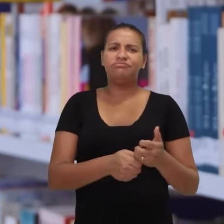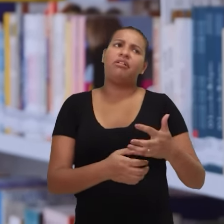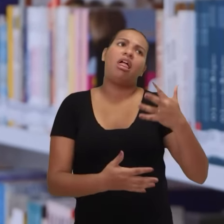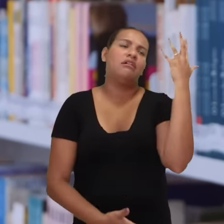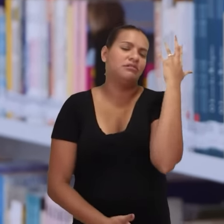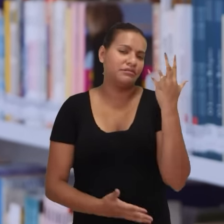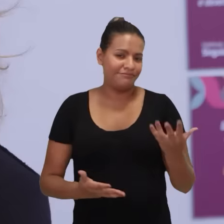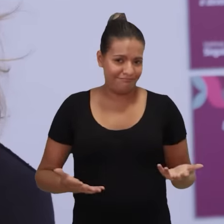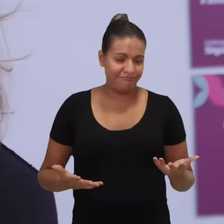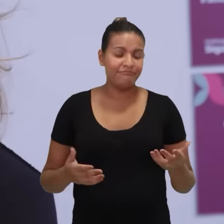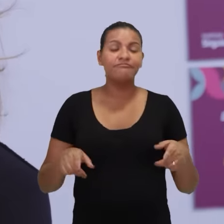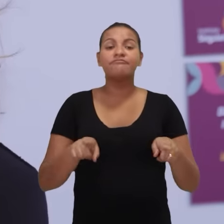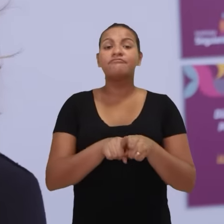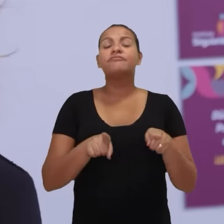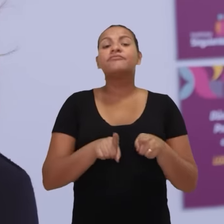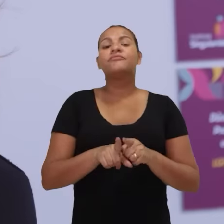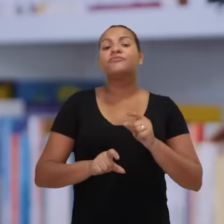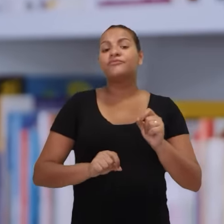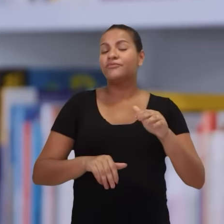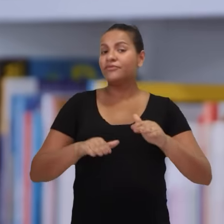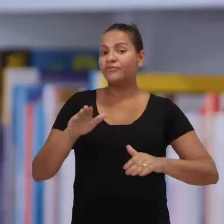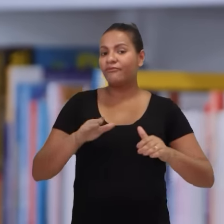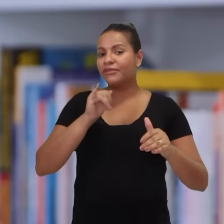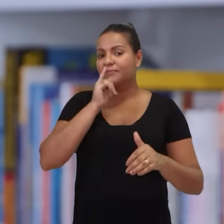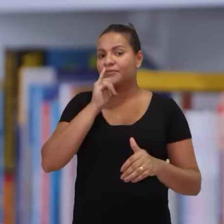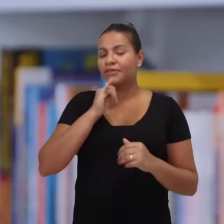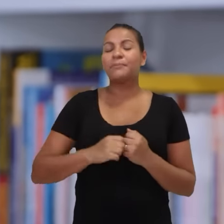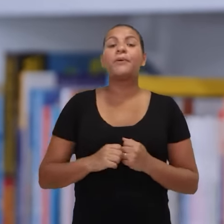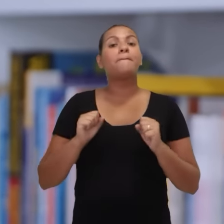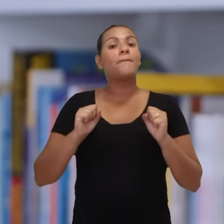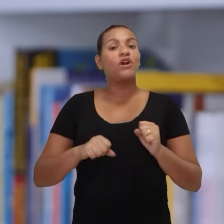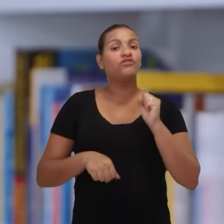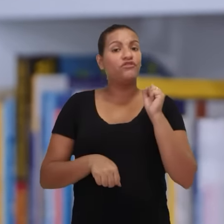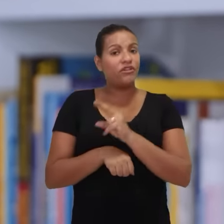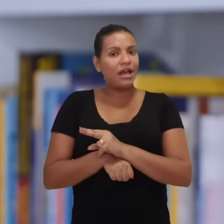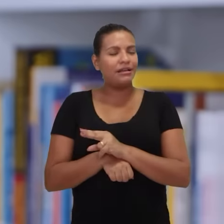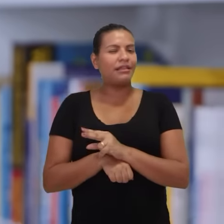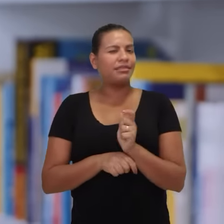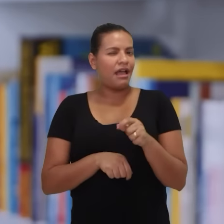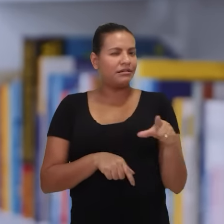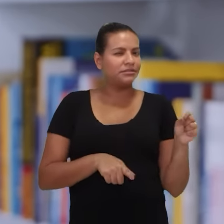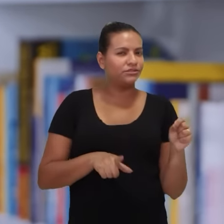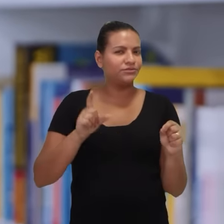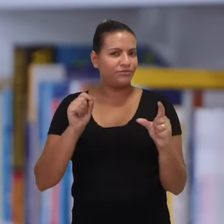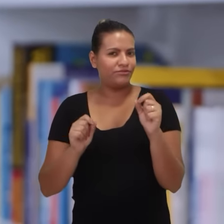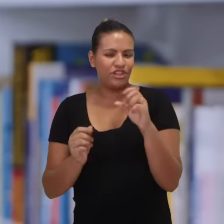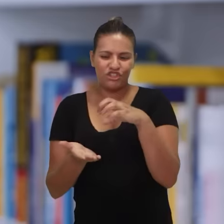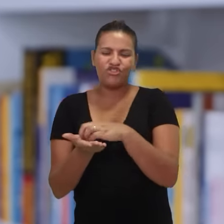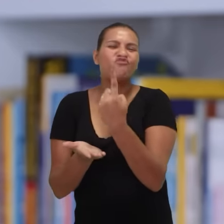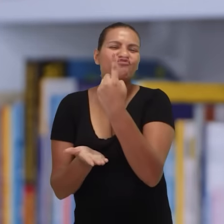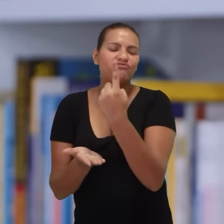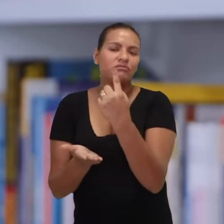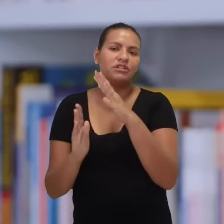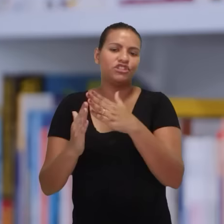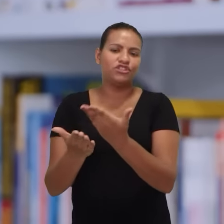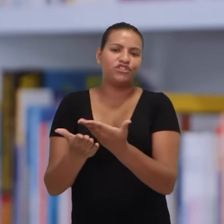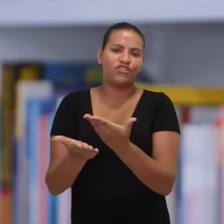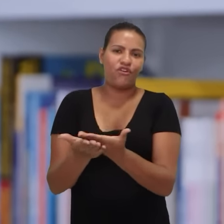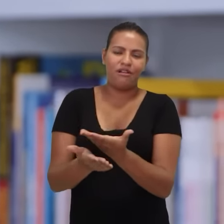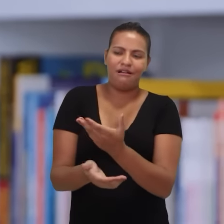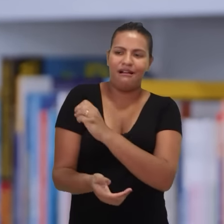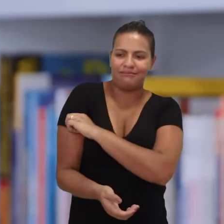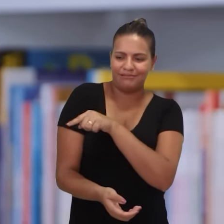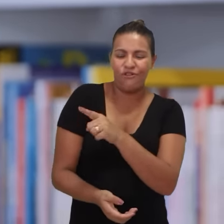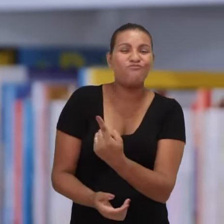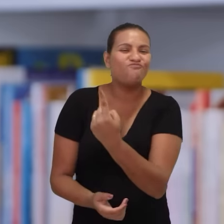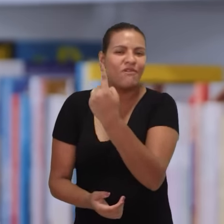de mais vagas do que numa unidade só. Então, com isso, também a gente conseguiu movimentar a fila mais facilmente, que a mãe ia lá e verificava se topava